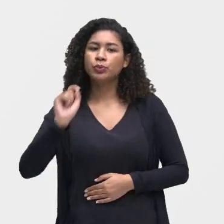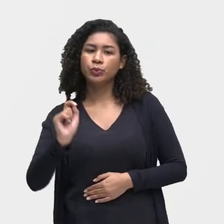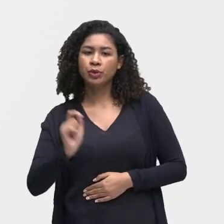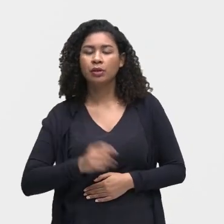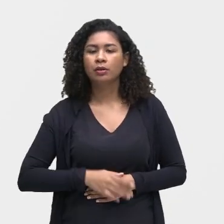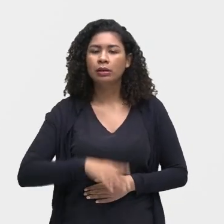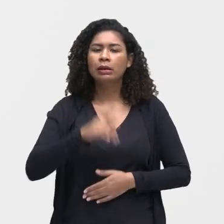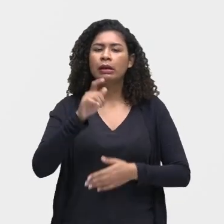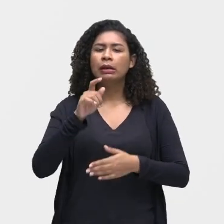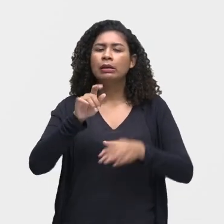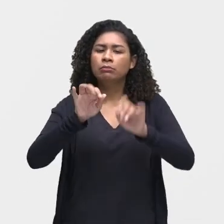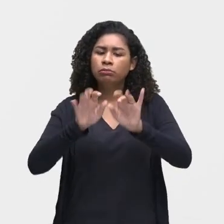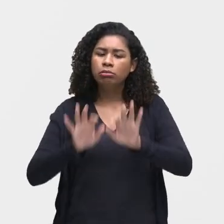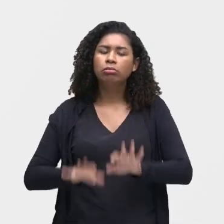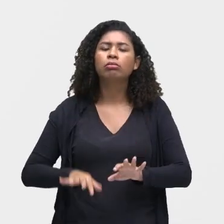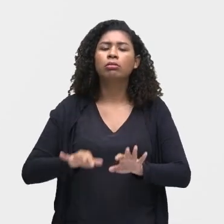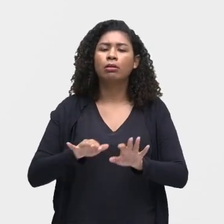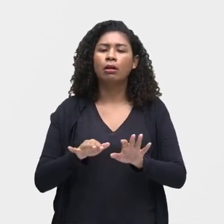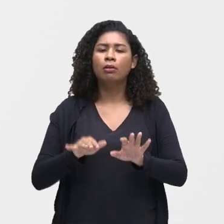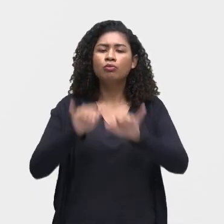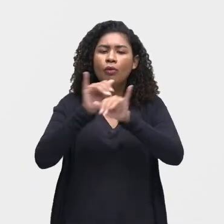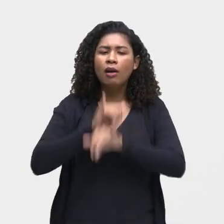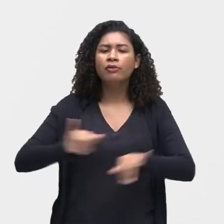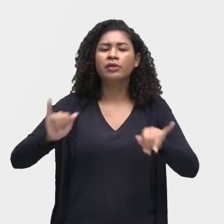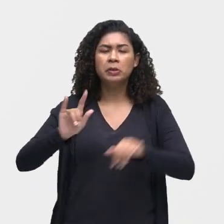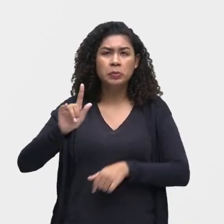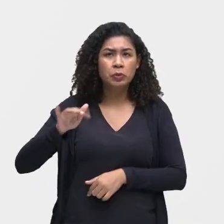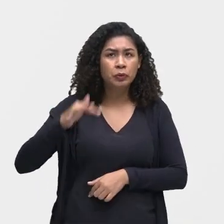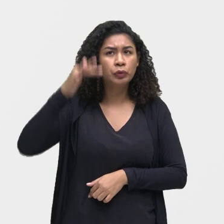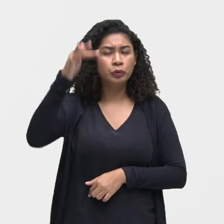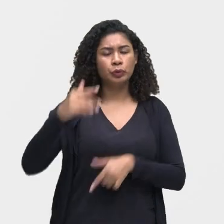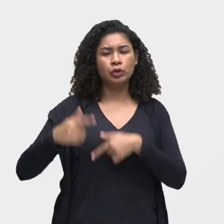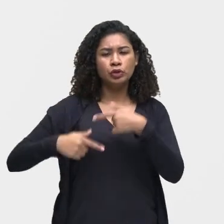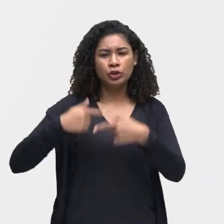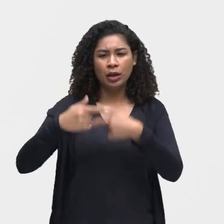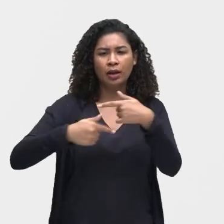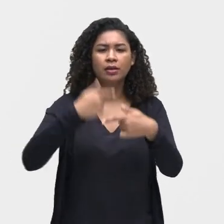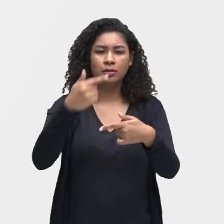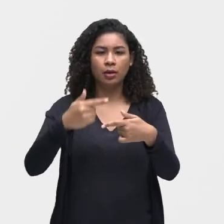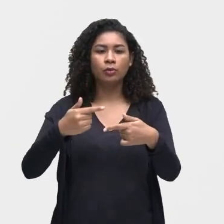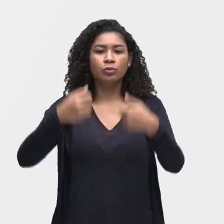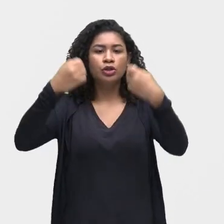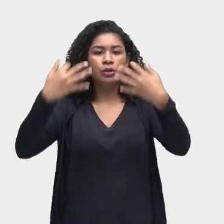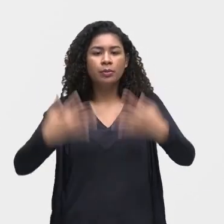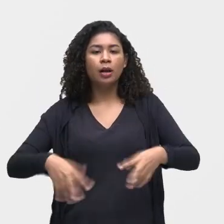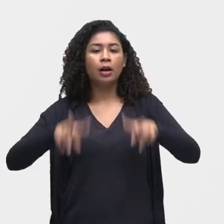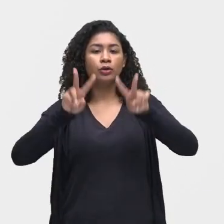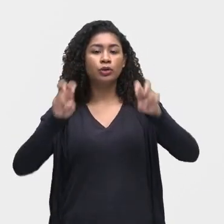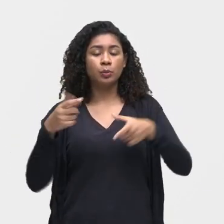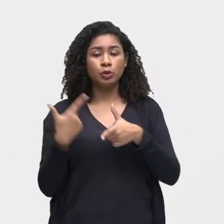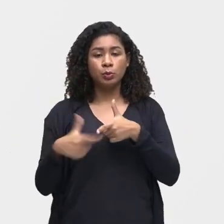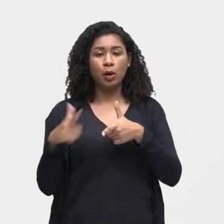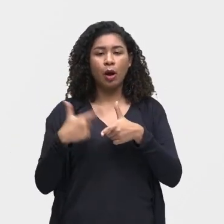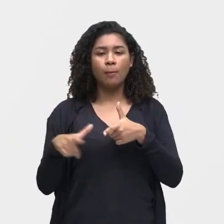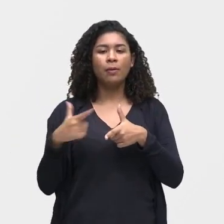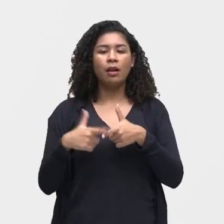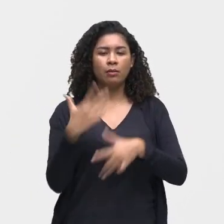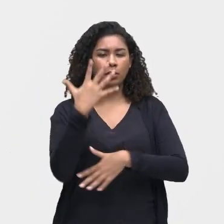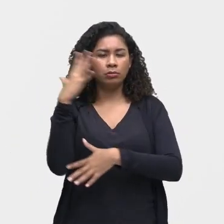as próximas gerações de acordo com os principais problemas ambientais que afligem as pessoas